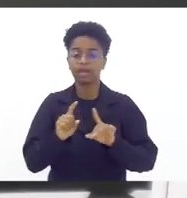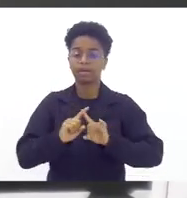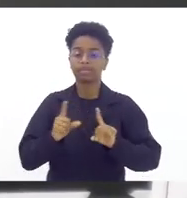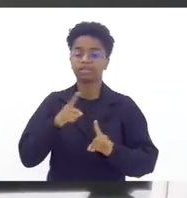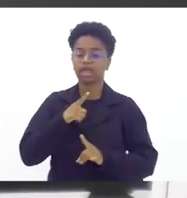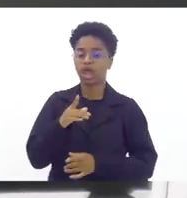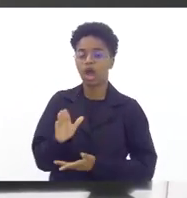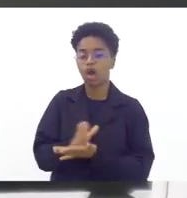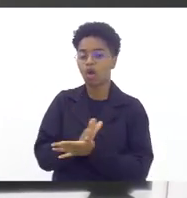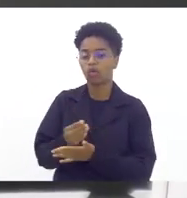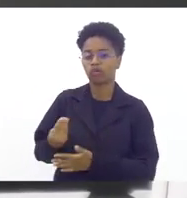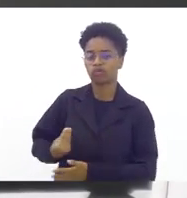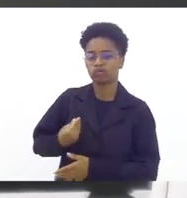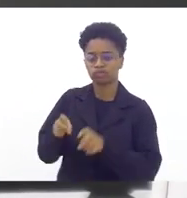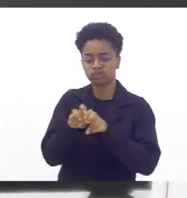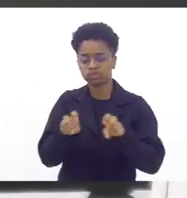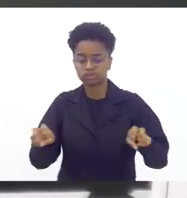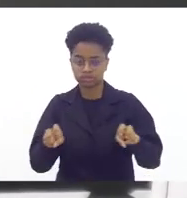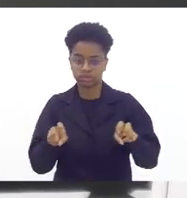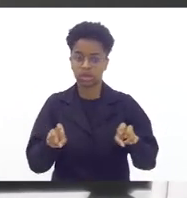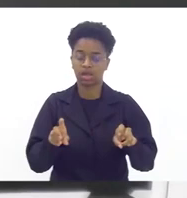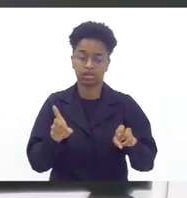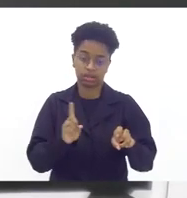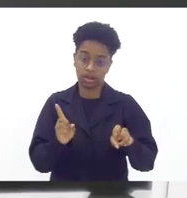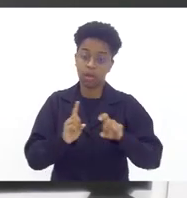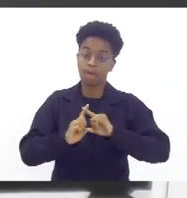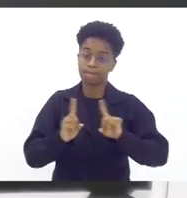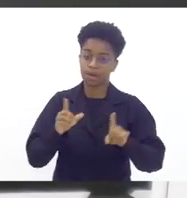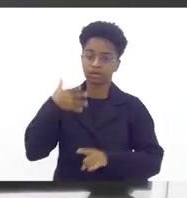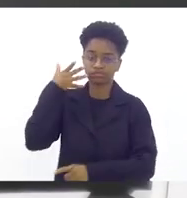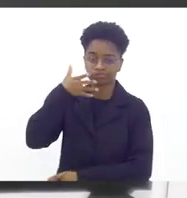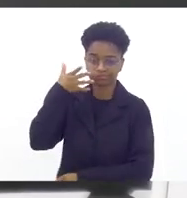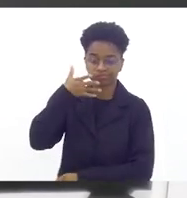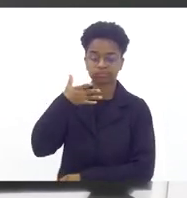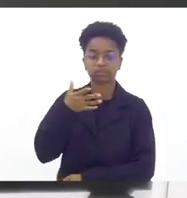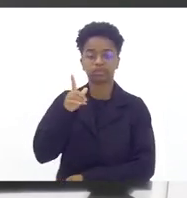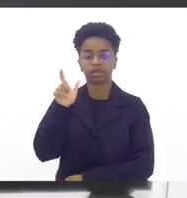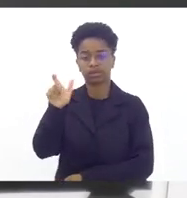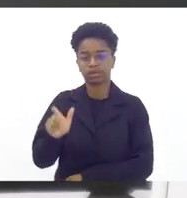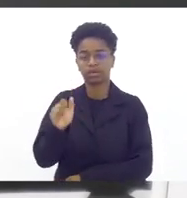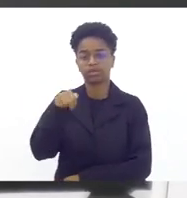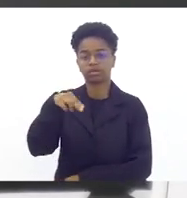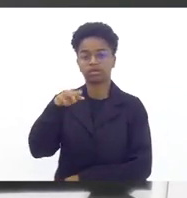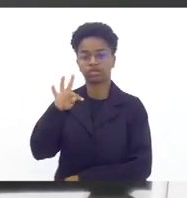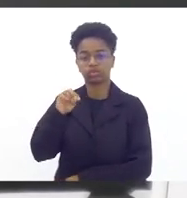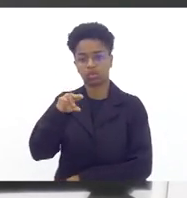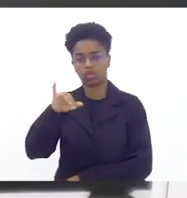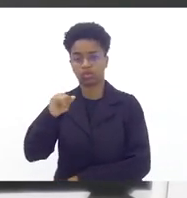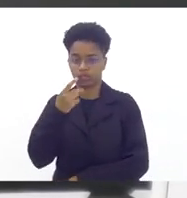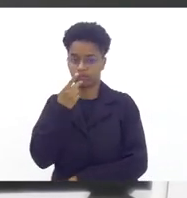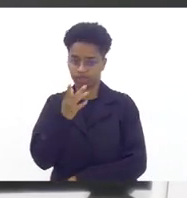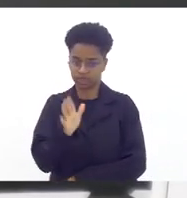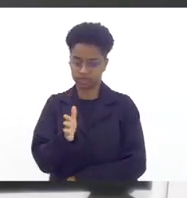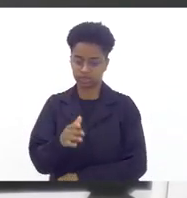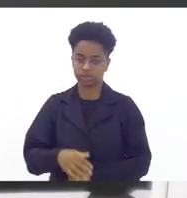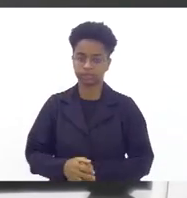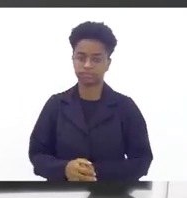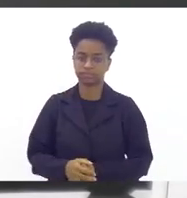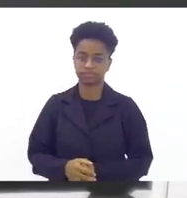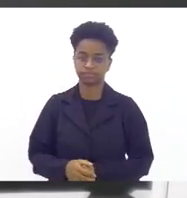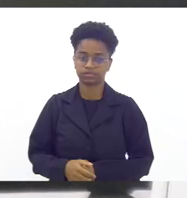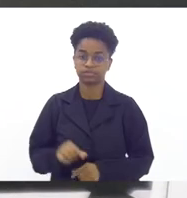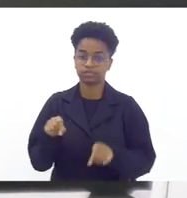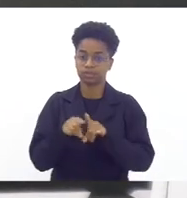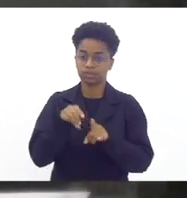mesa, mas que com certeza serão ouvidas, uma delas é o Antônio Rodrigues que eu já mencionei, a